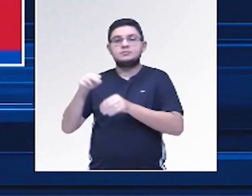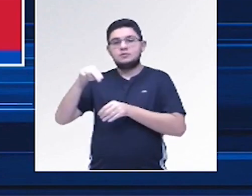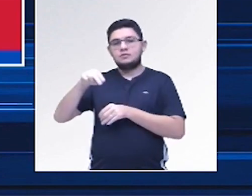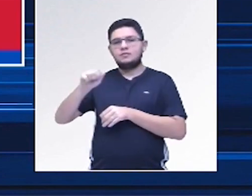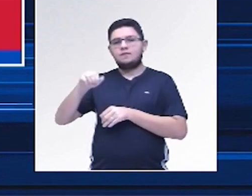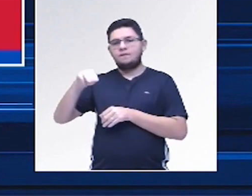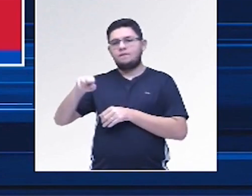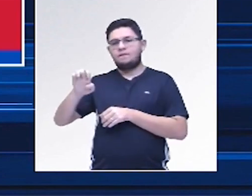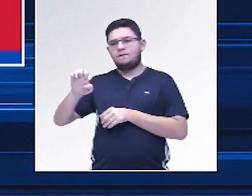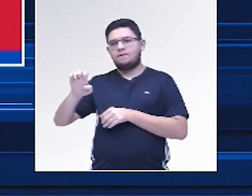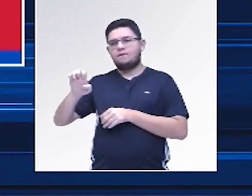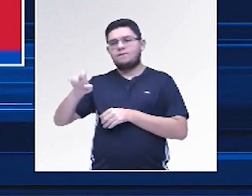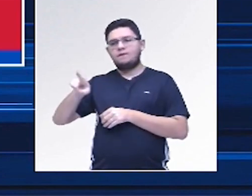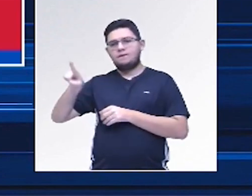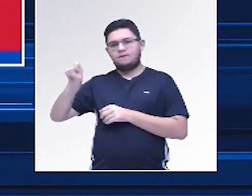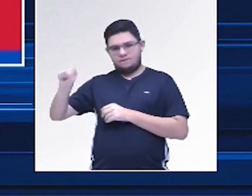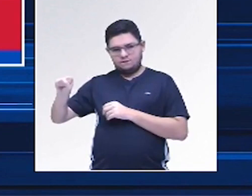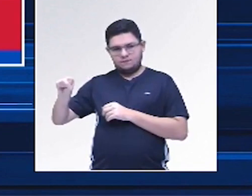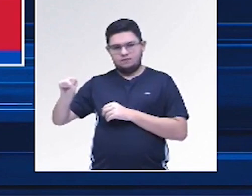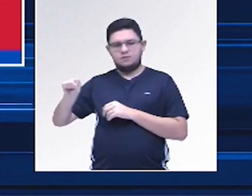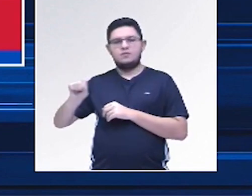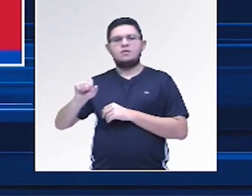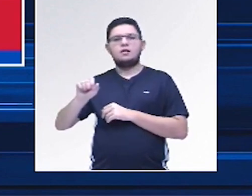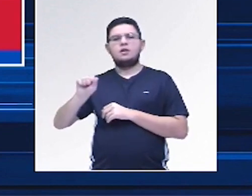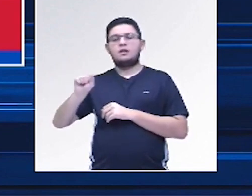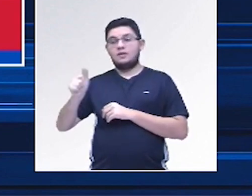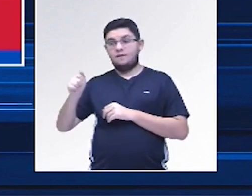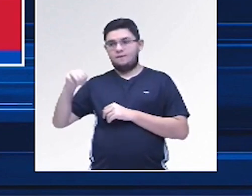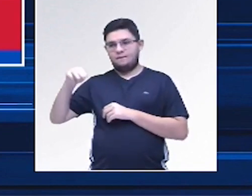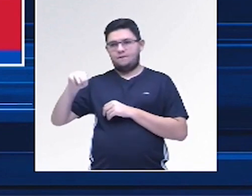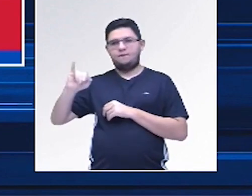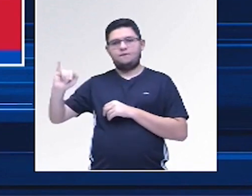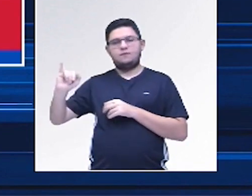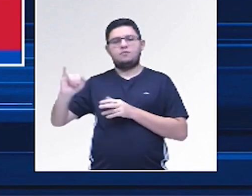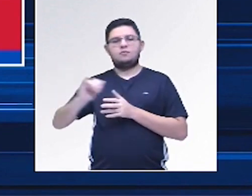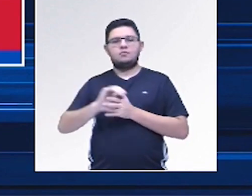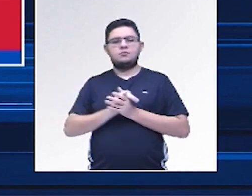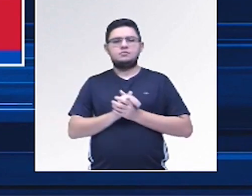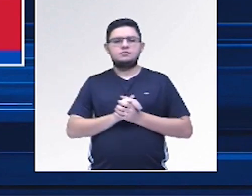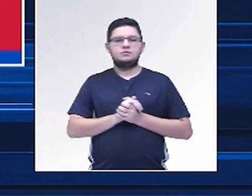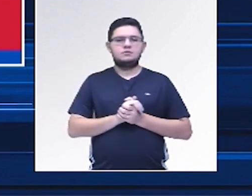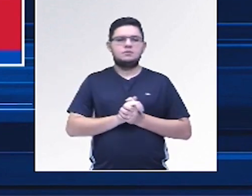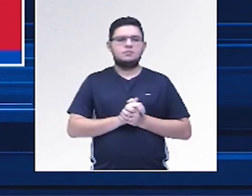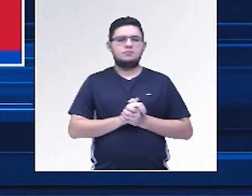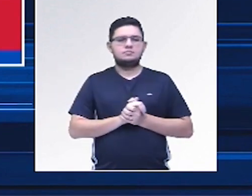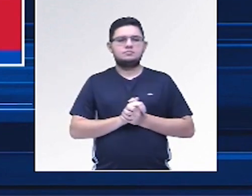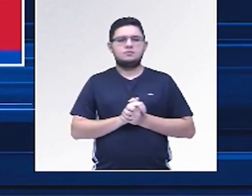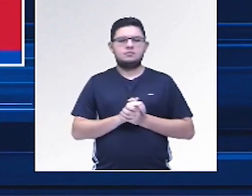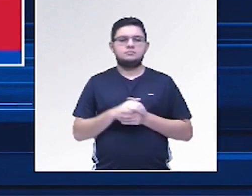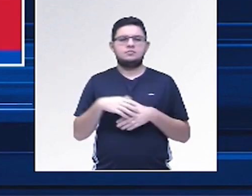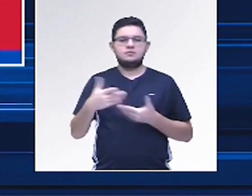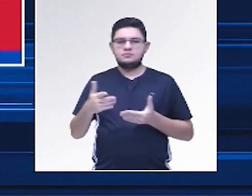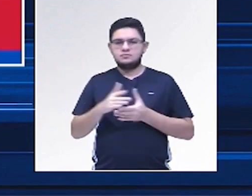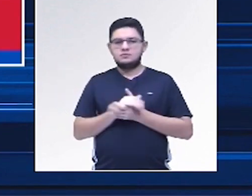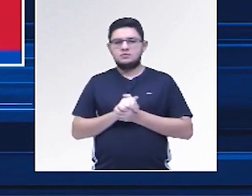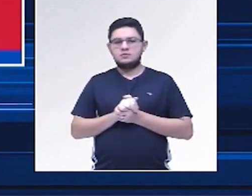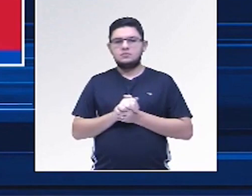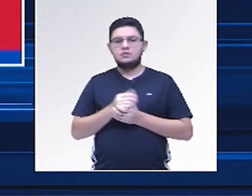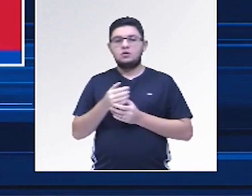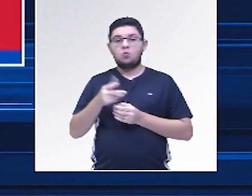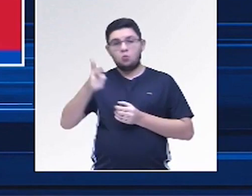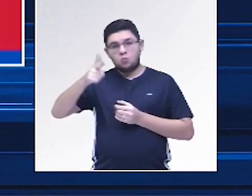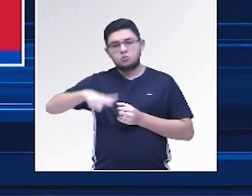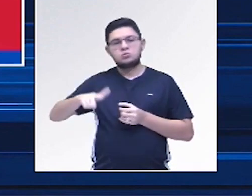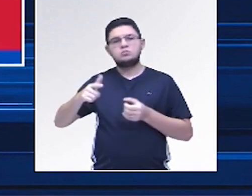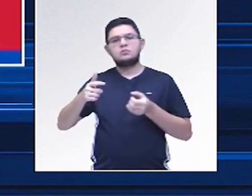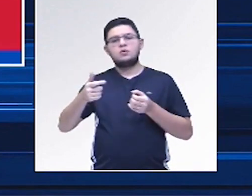a dia. My name's Sammy. Meu nome é Sammy. Continuando. Pleased to meet you. Olha aí,